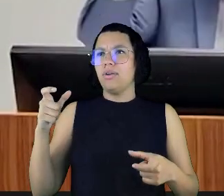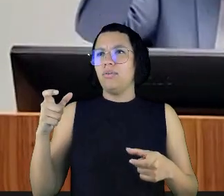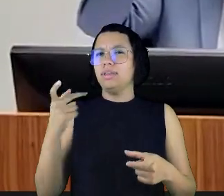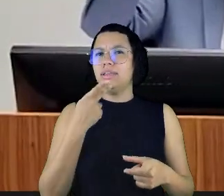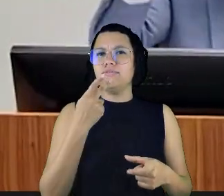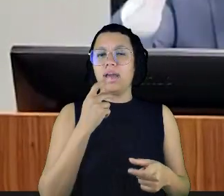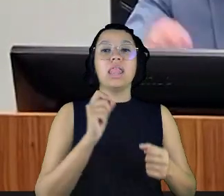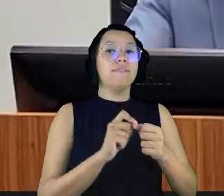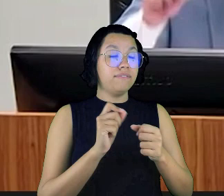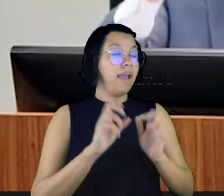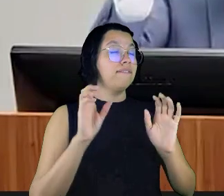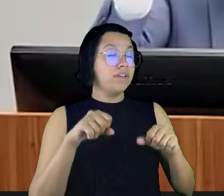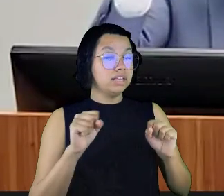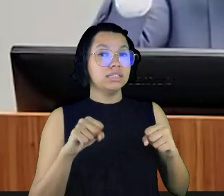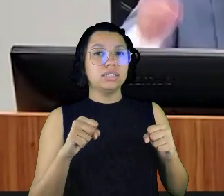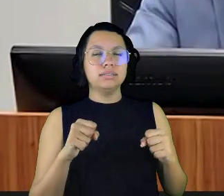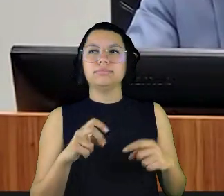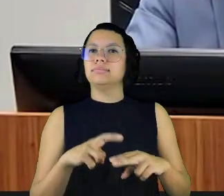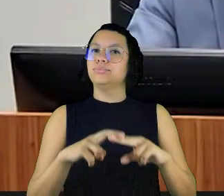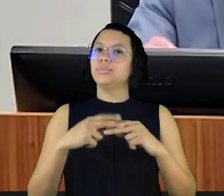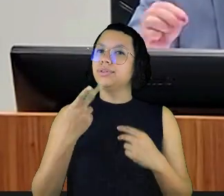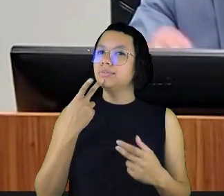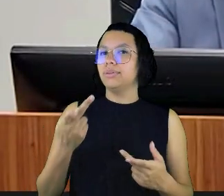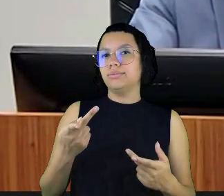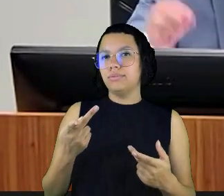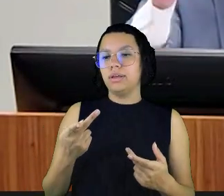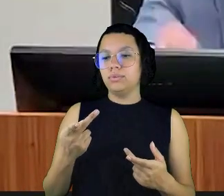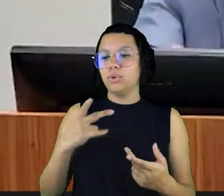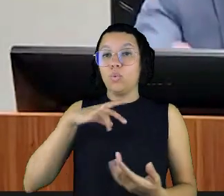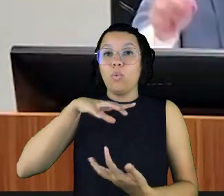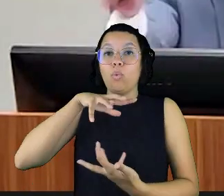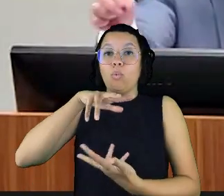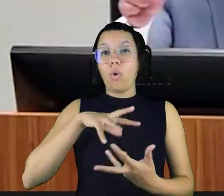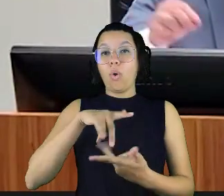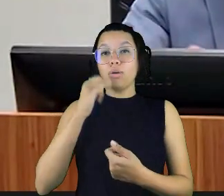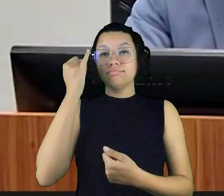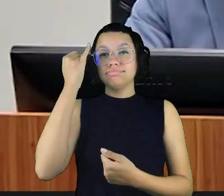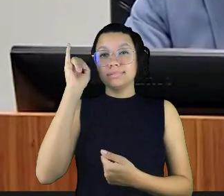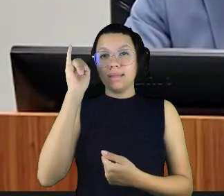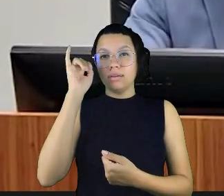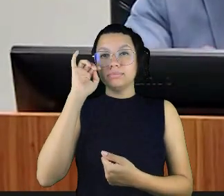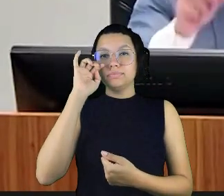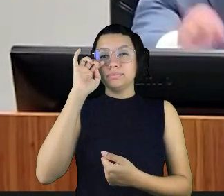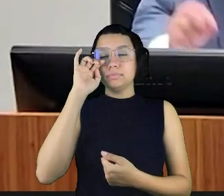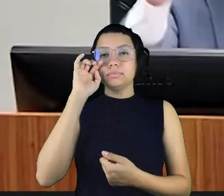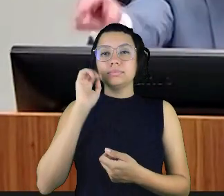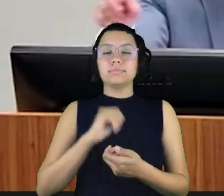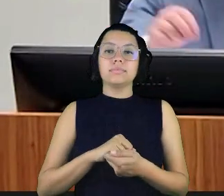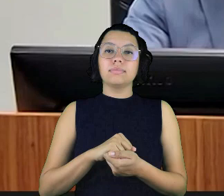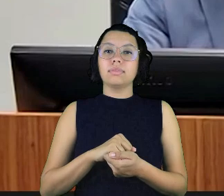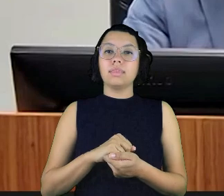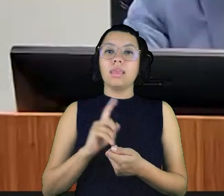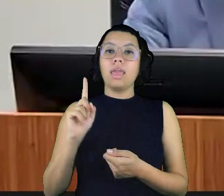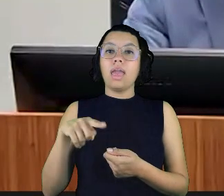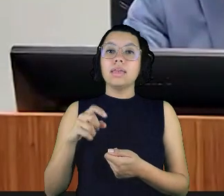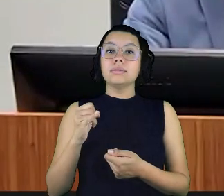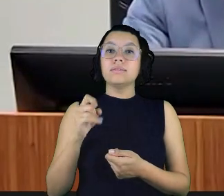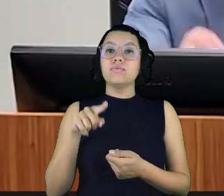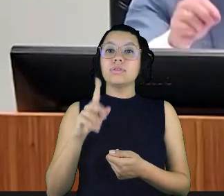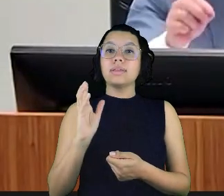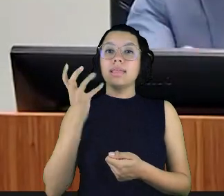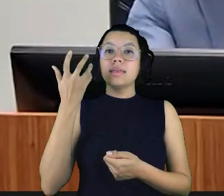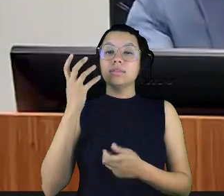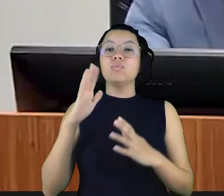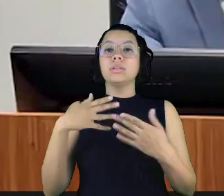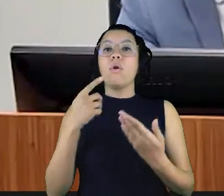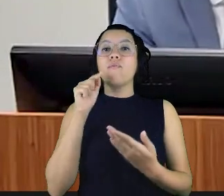que o mundo ideal é decidiu, cumpre você mesmo. Decidiu, cumpre você mesmo.